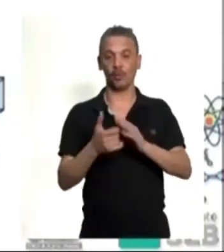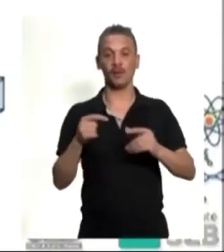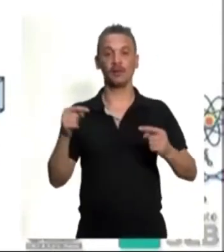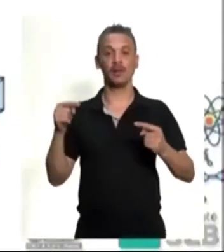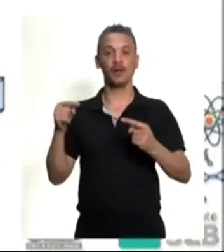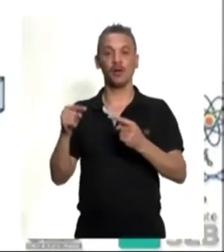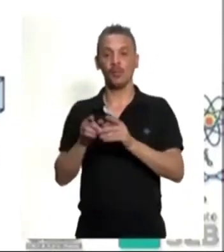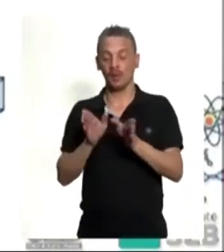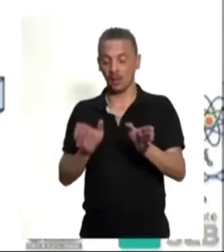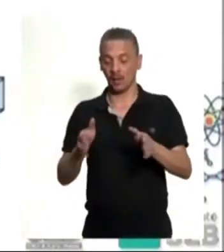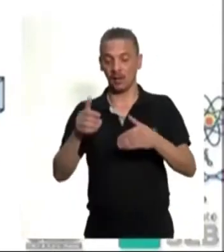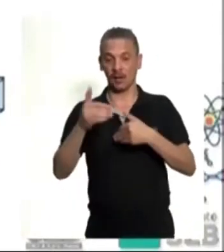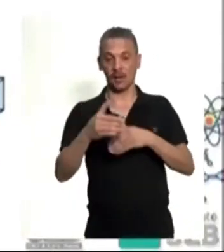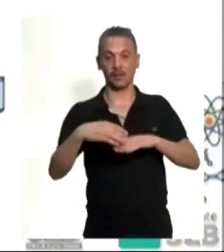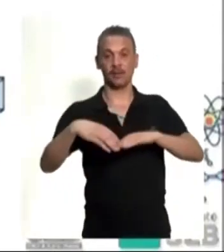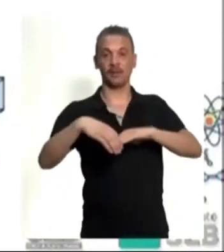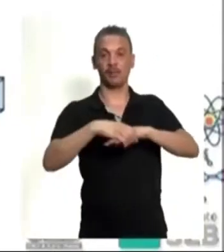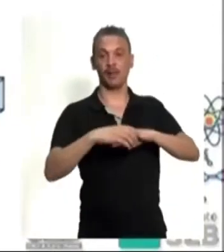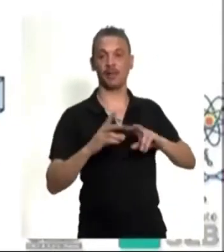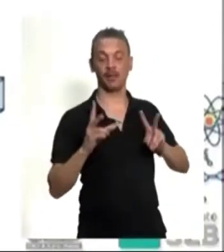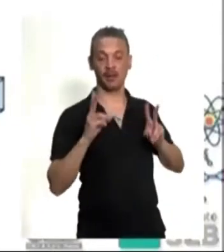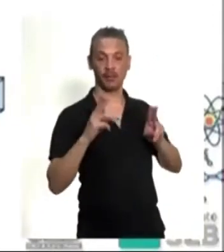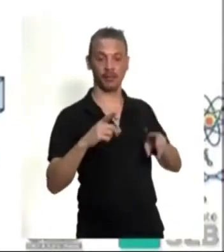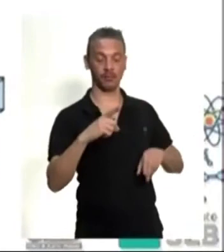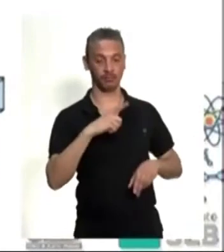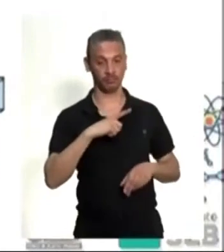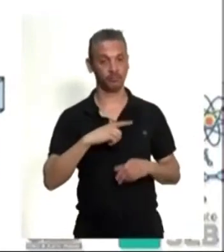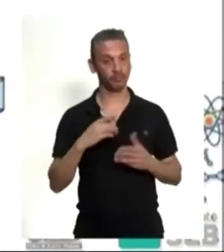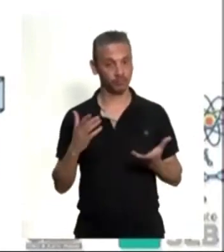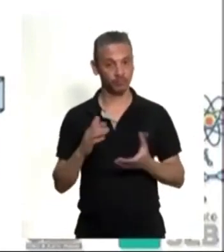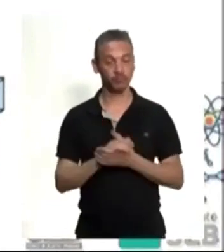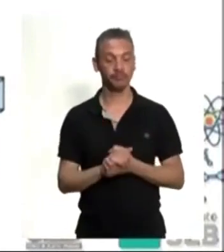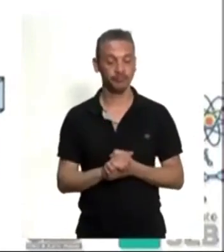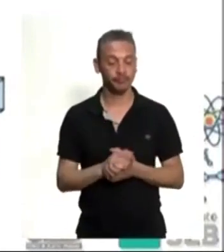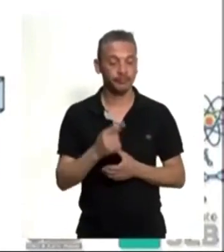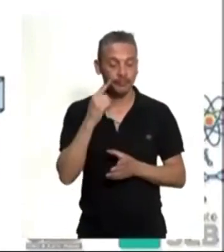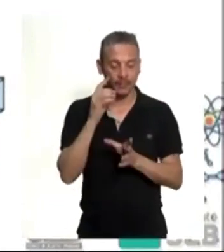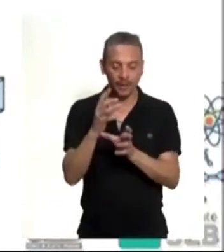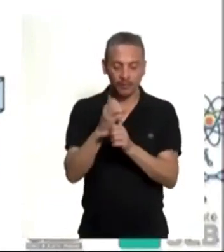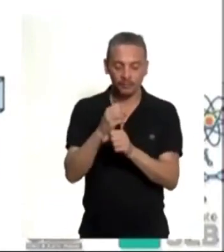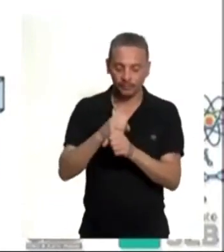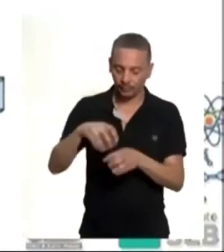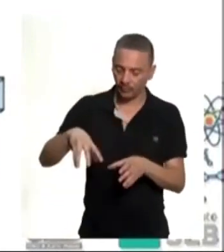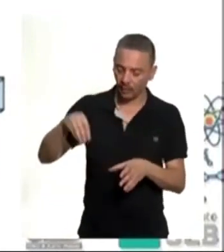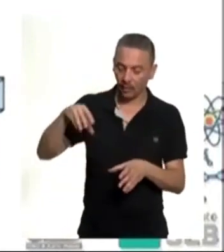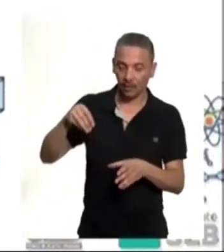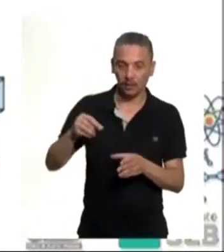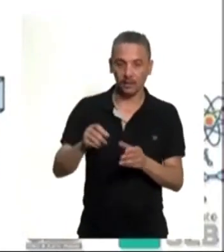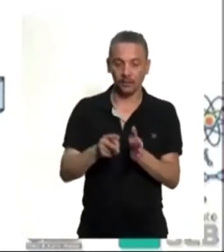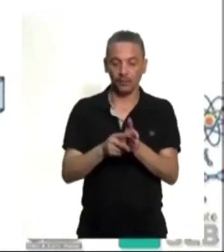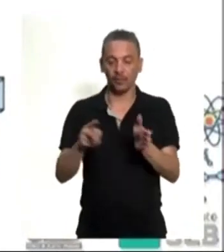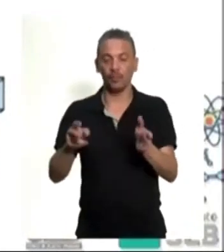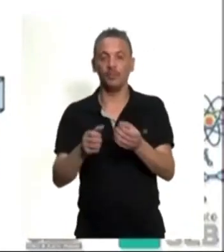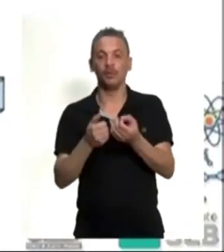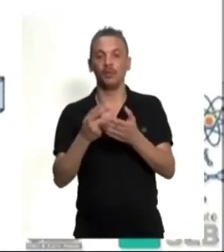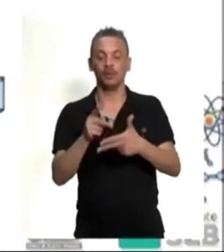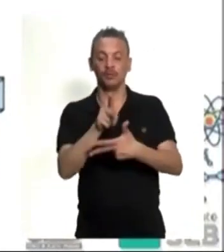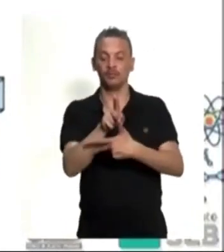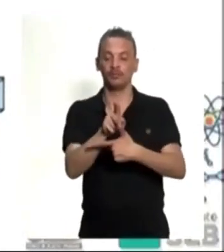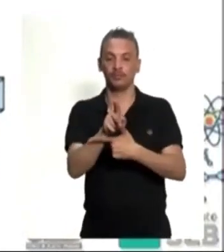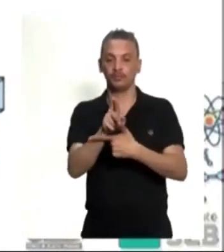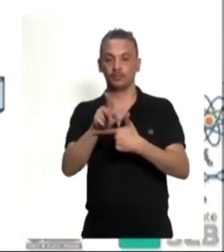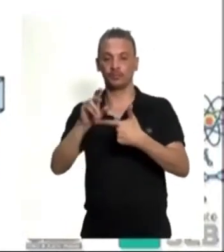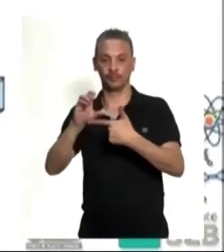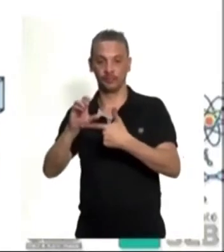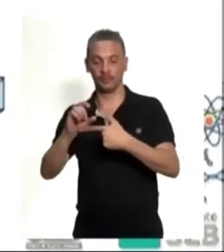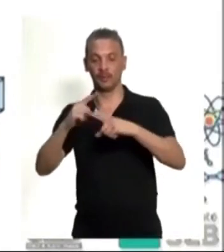de uma caixinha de sapato com as dimensões da tela. Então, para calcular o volume do castelo, eu calculei o volume do paralelepípedo, que é só